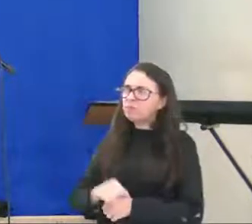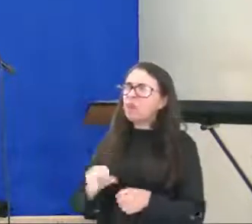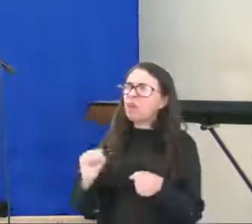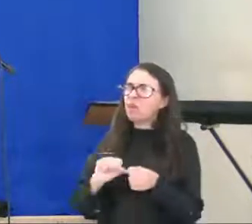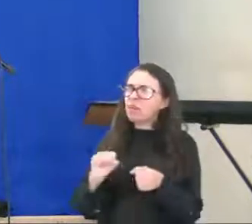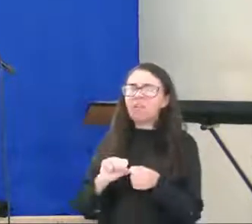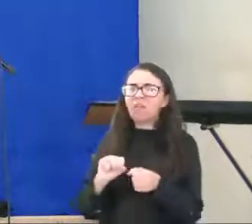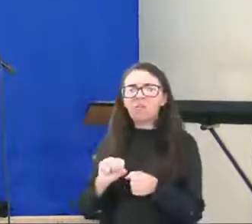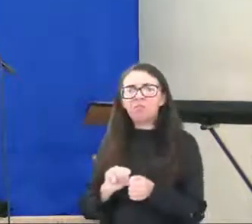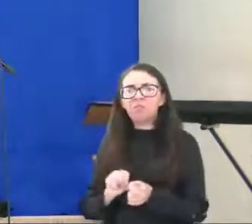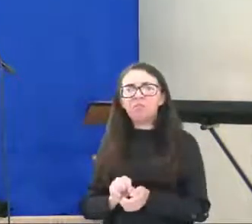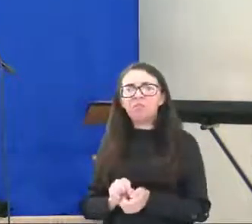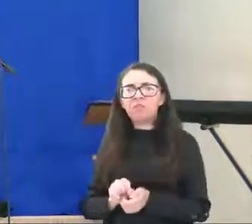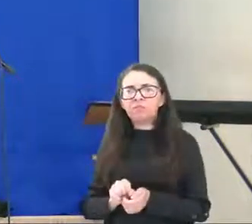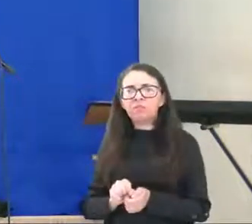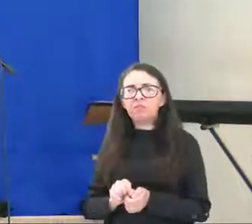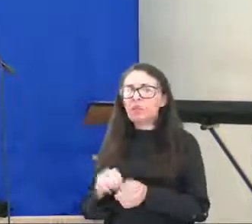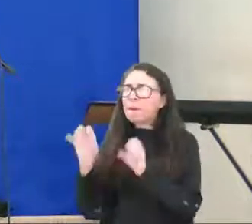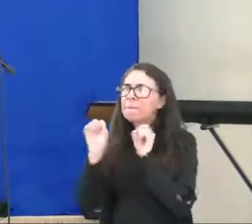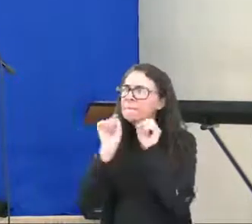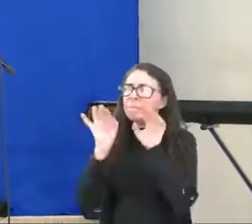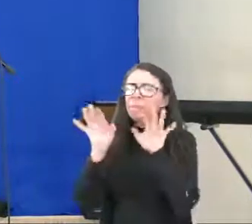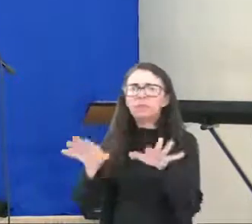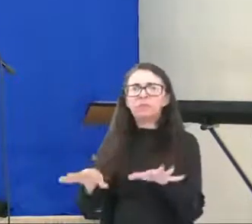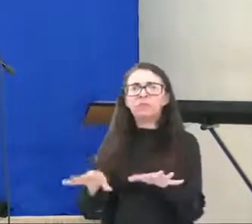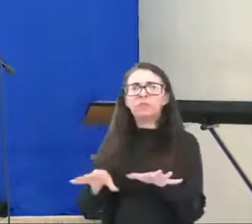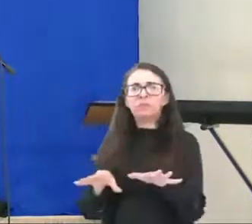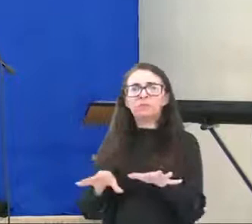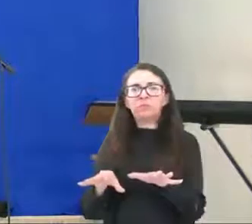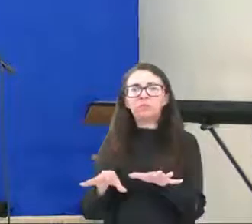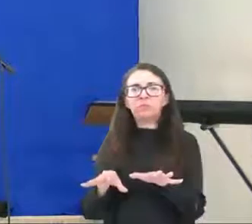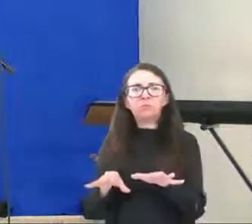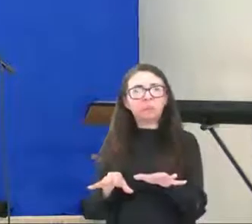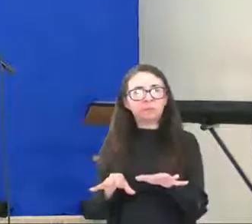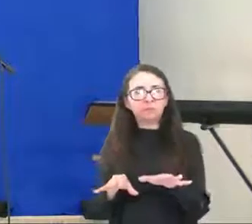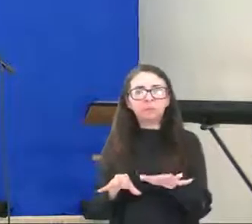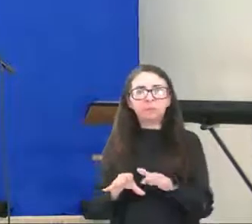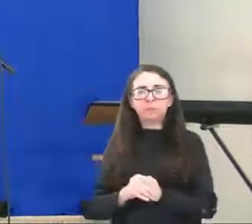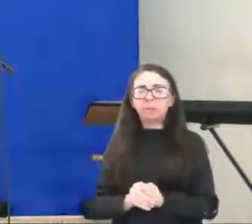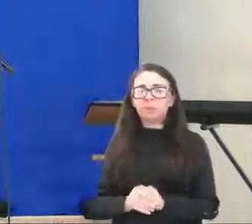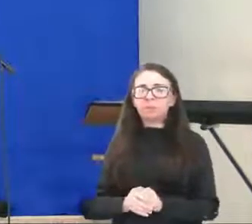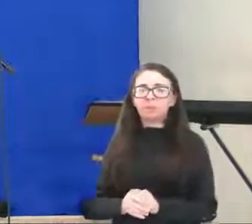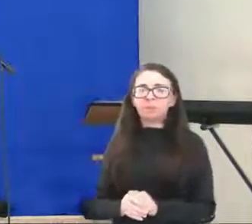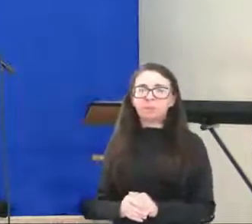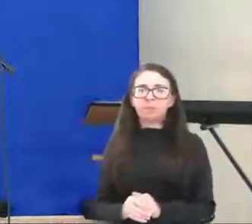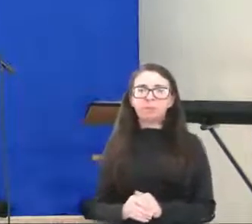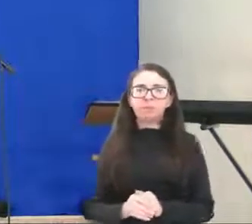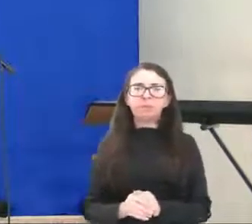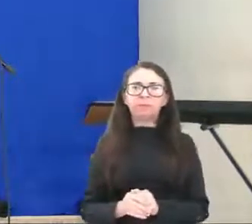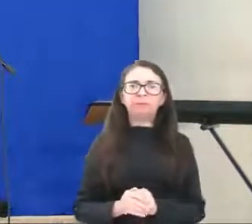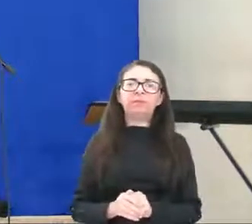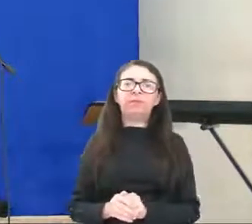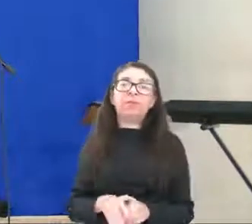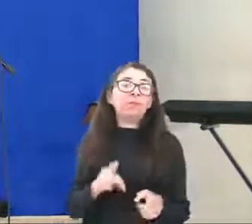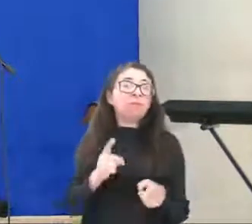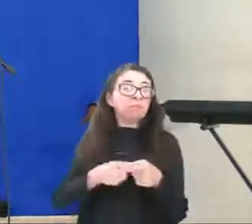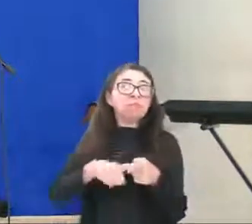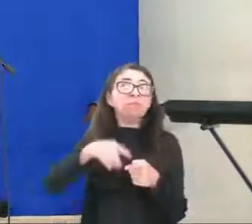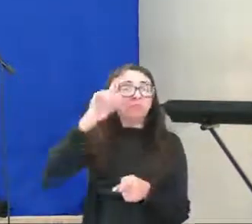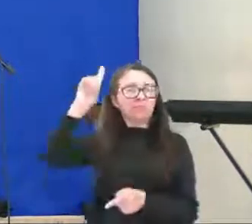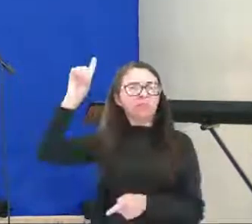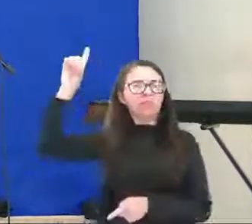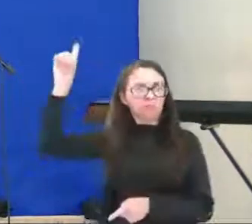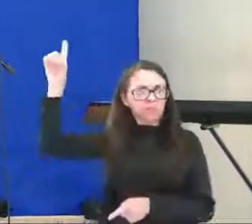Deus capacita e dá. A Isaac Newton, né? Toda aquela sabedoria da ciência, né? Ele